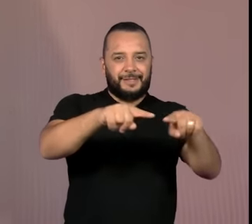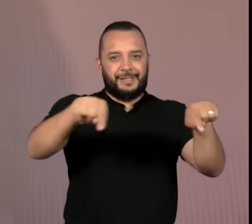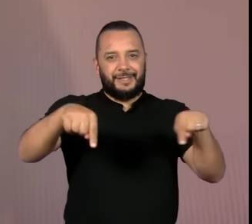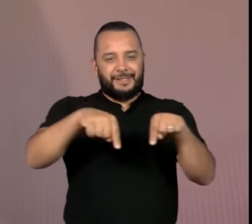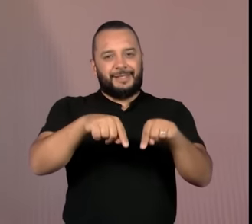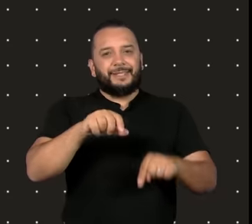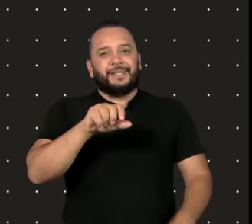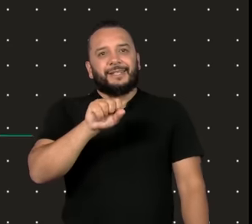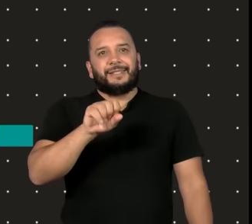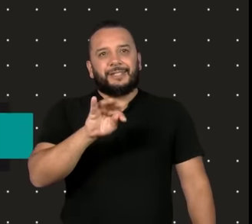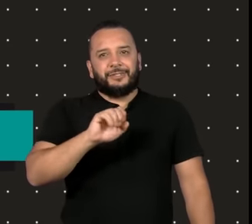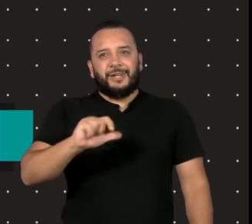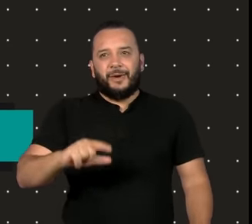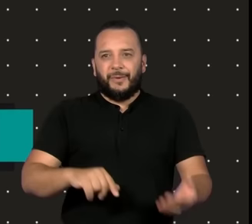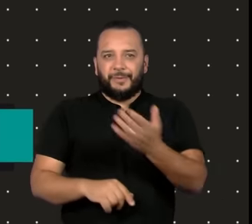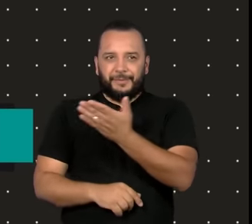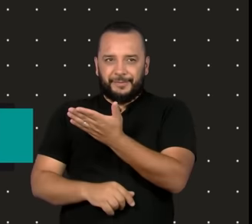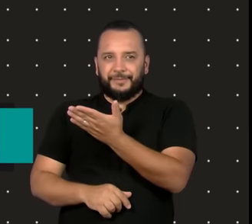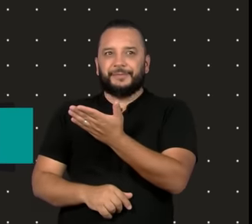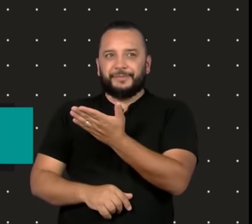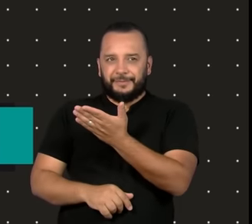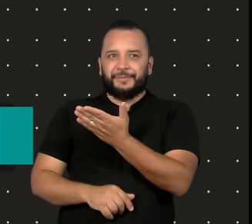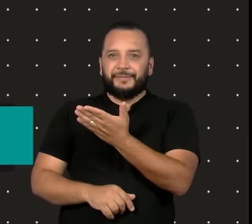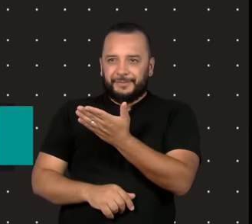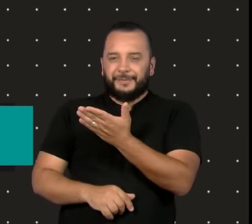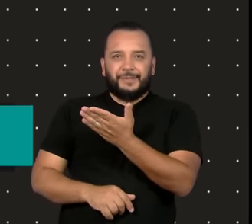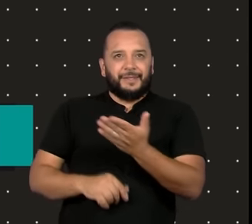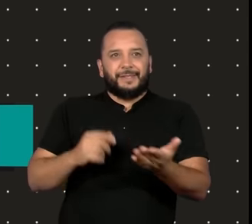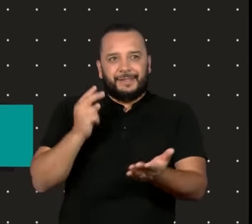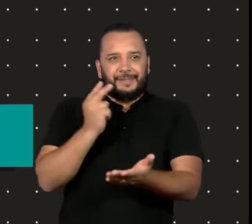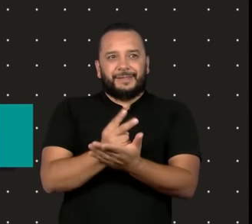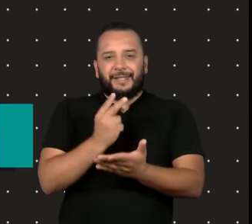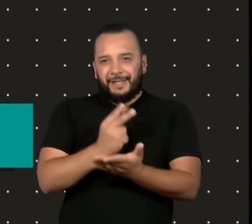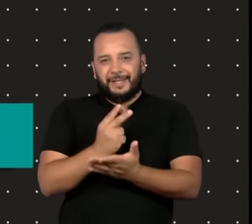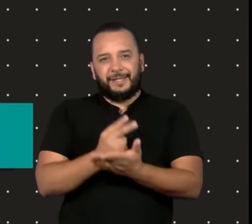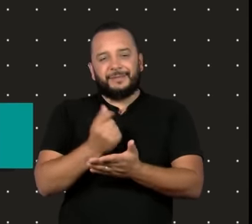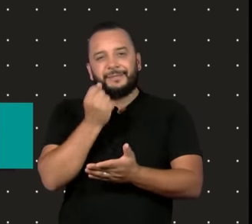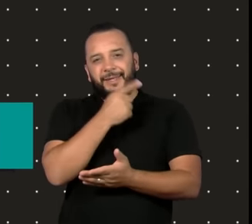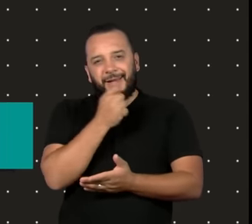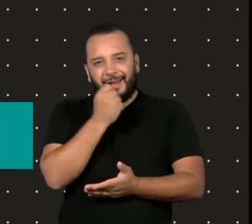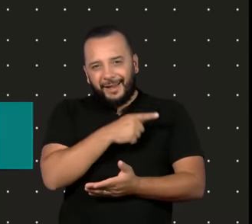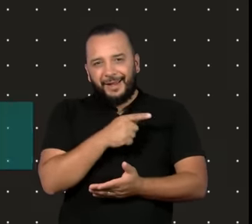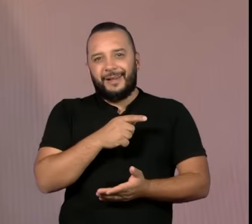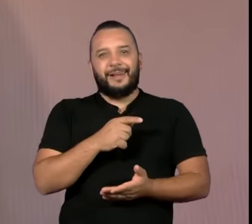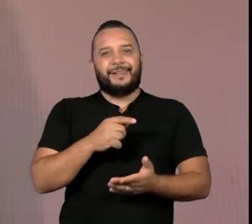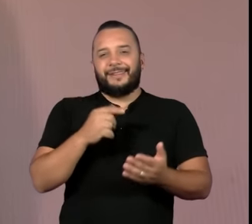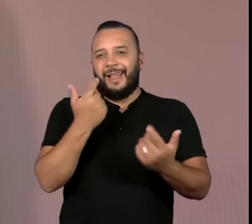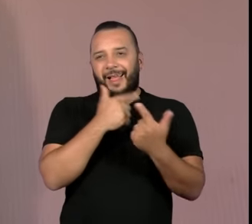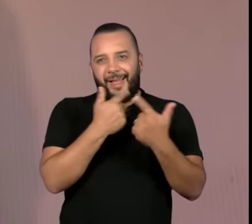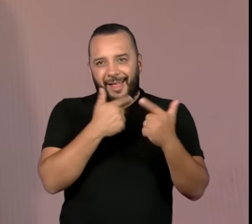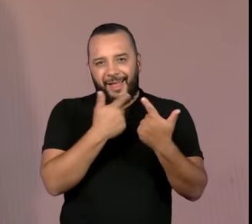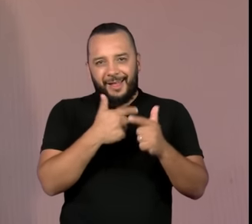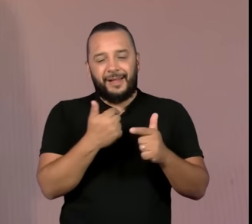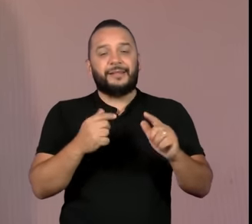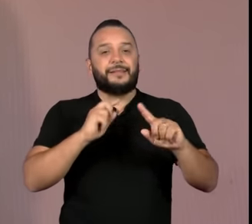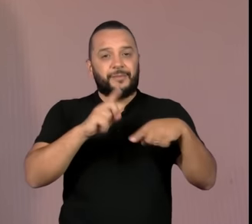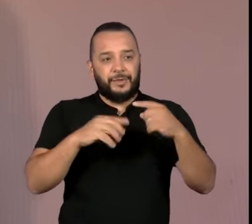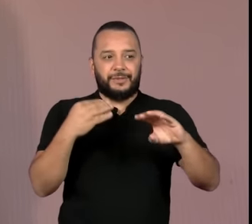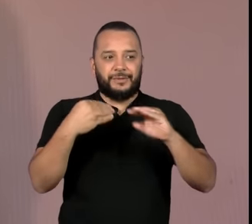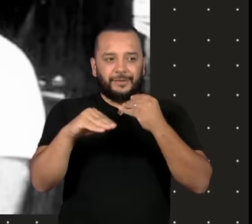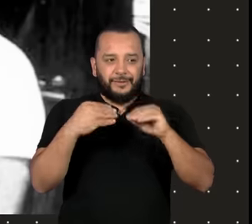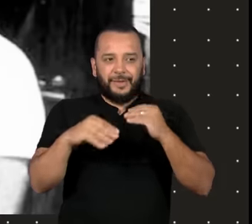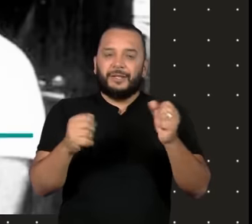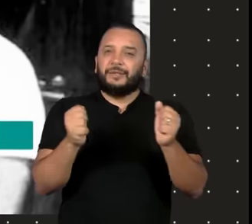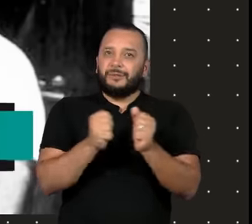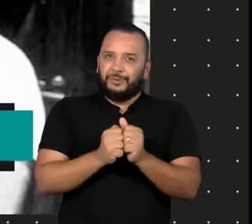Coelho. Lembra o sonoplasta tão querido que estava sempre divertindo a gente com as piadas, com as anedotas. As novelas que nós fizemos juntos, acho